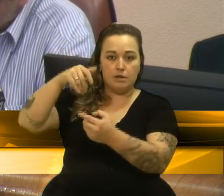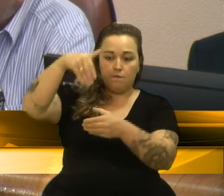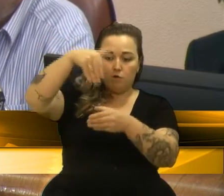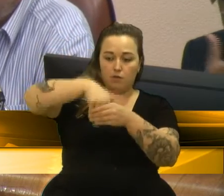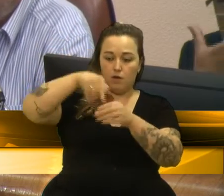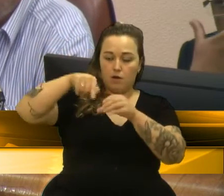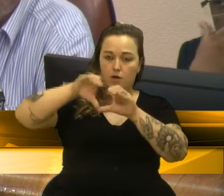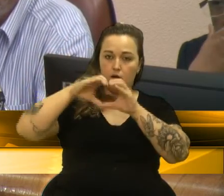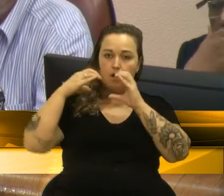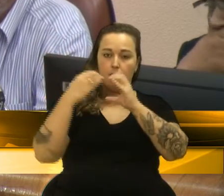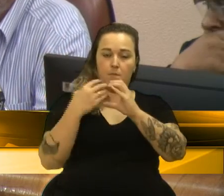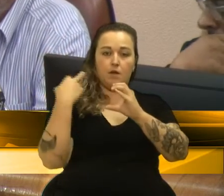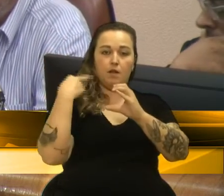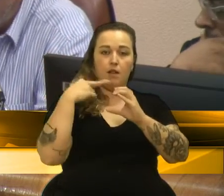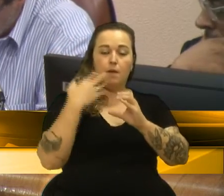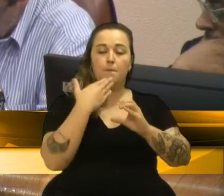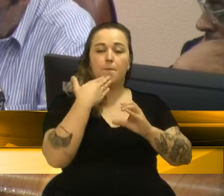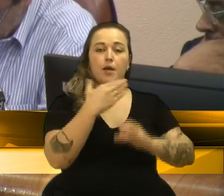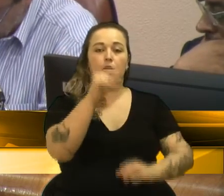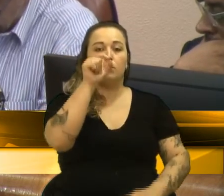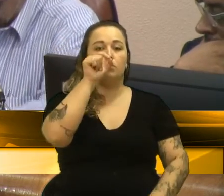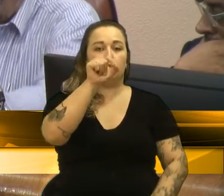com a seguinte recomendação.